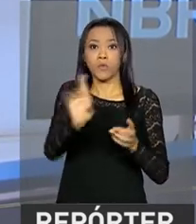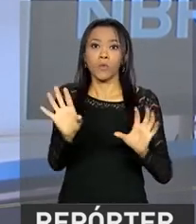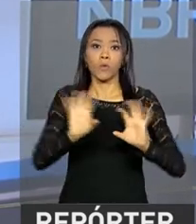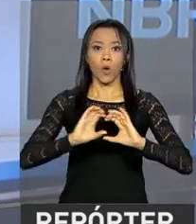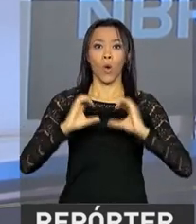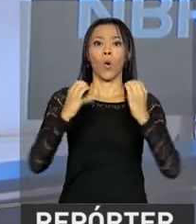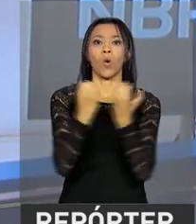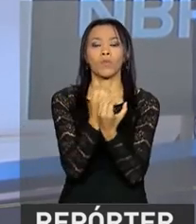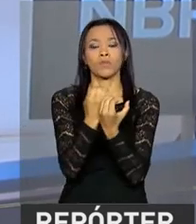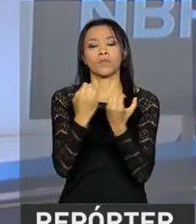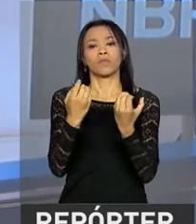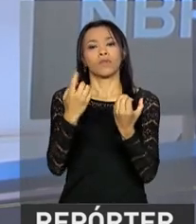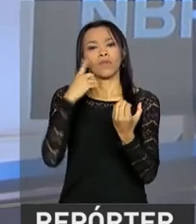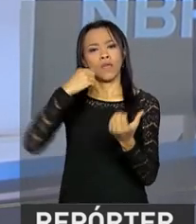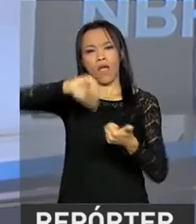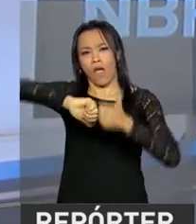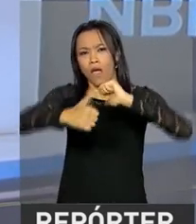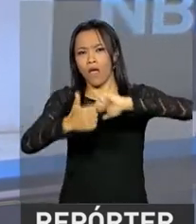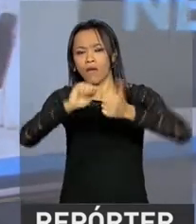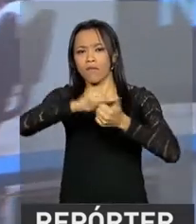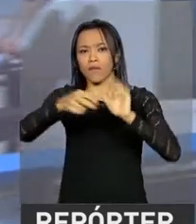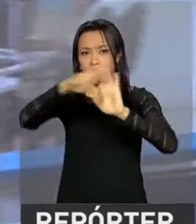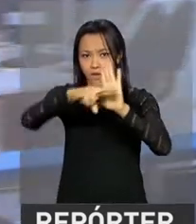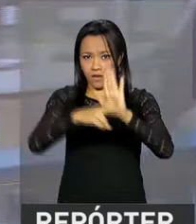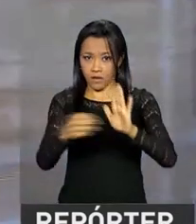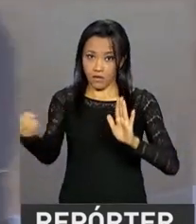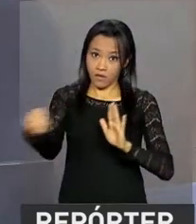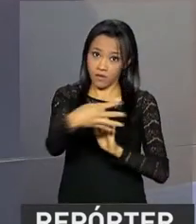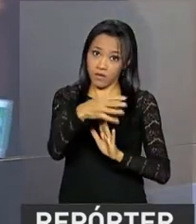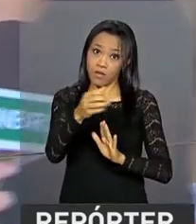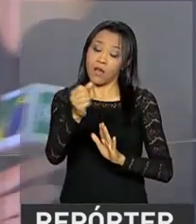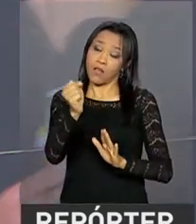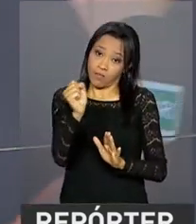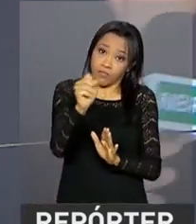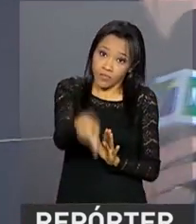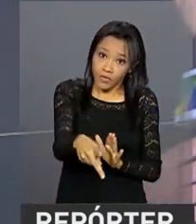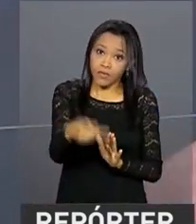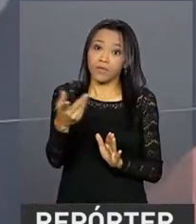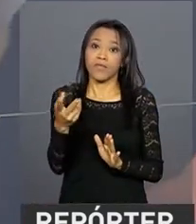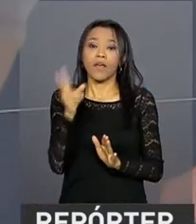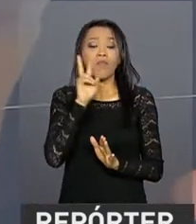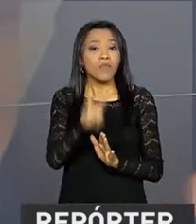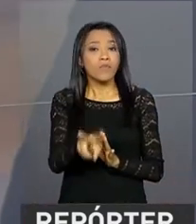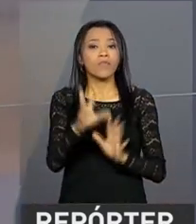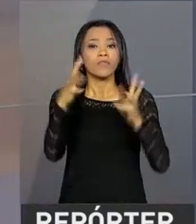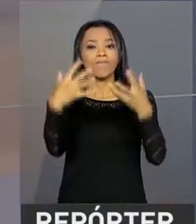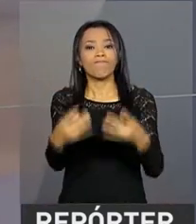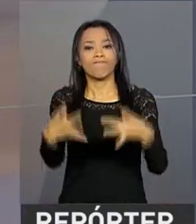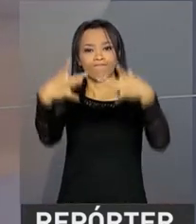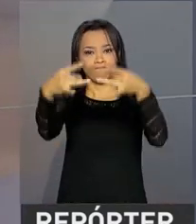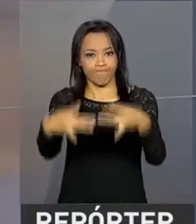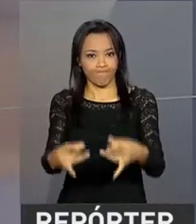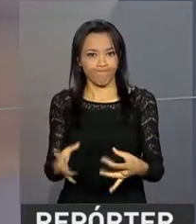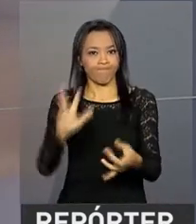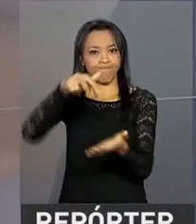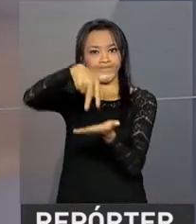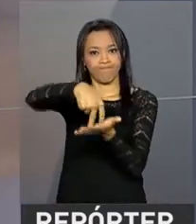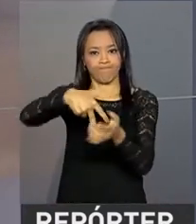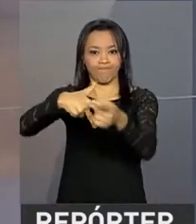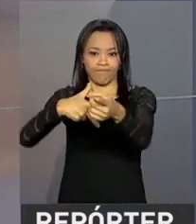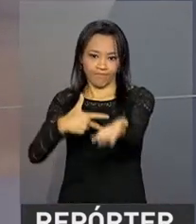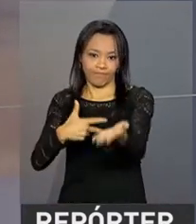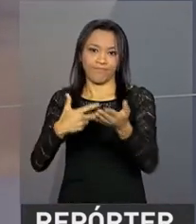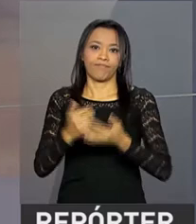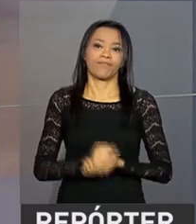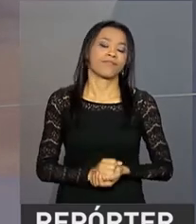a reforma da Previdência. Vamos então lá para o Palácio do Planalto conversar com a repórter Thaísa Dias, que tem as informações para a